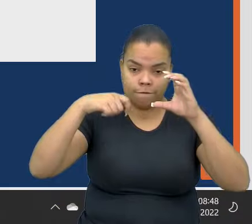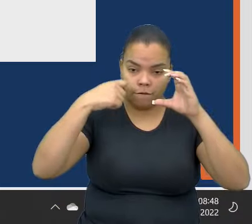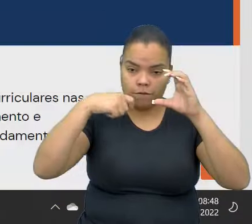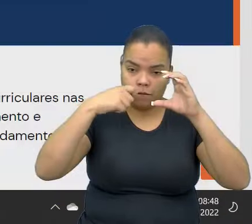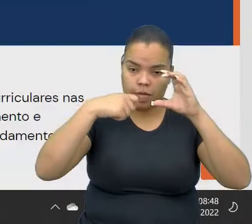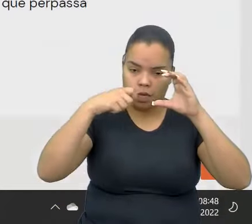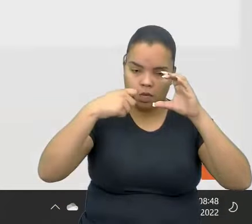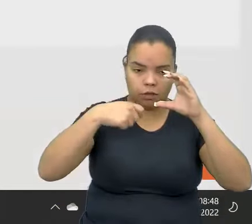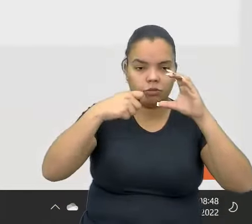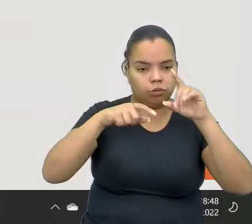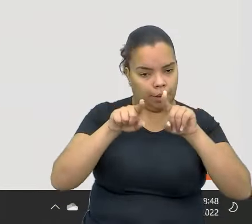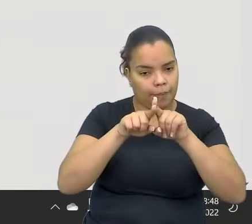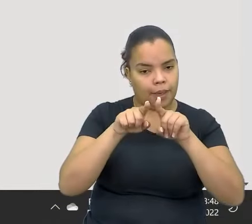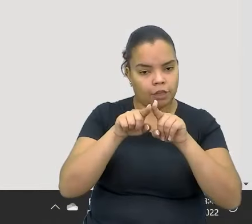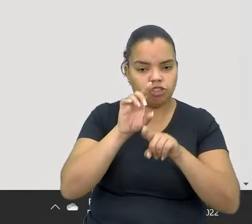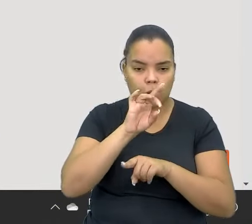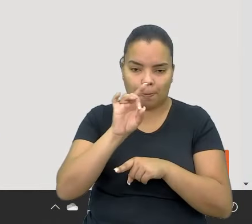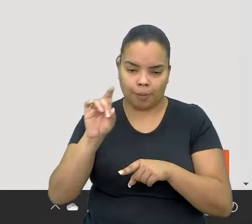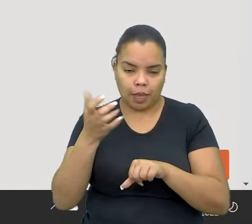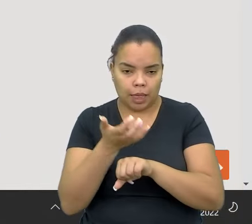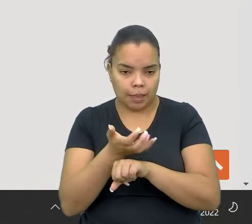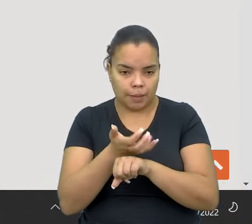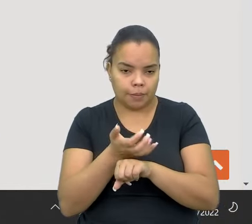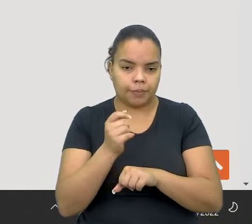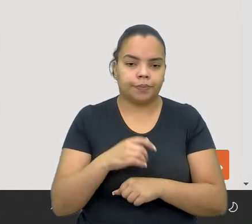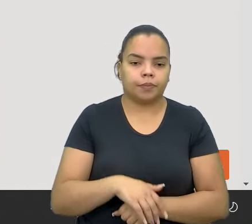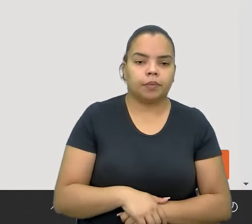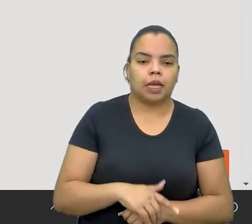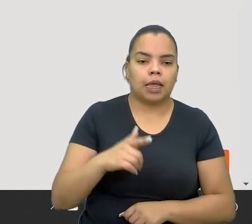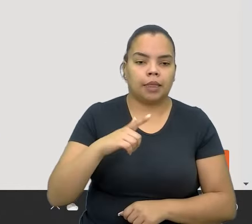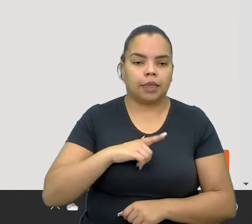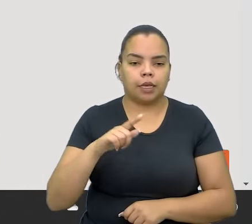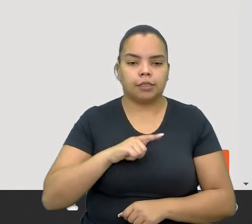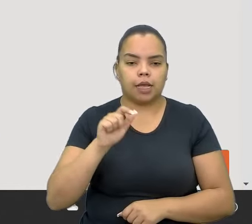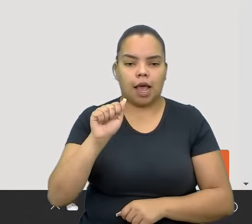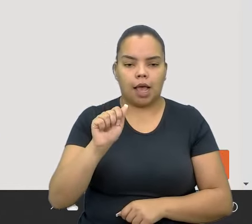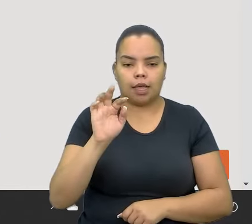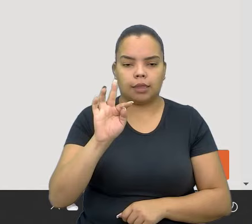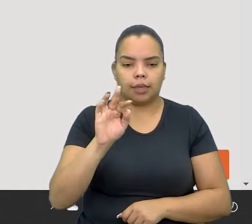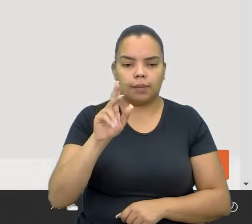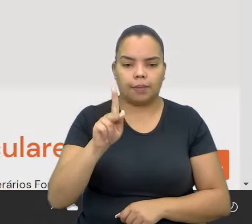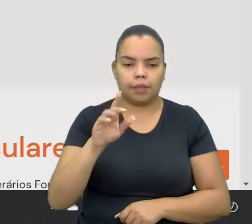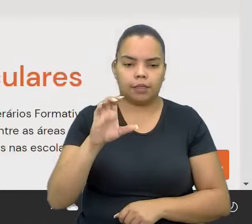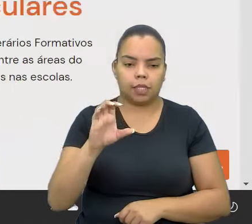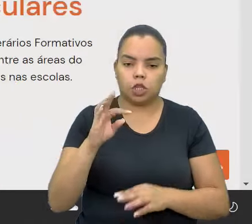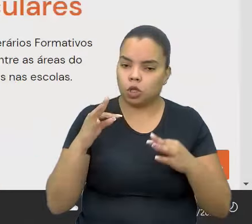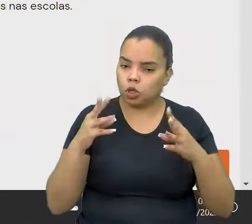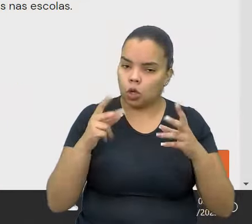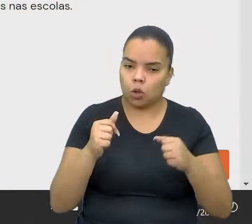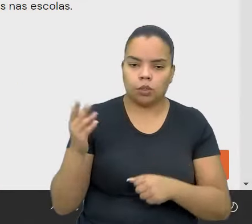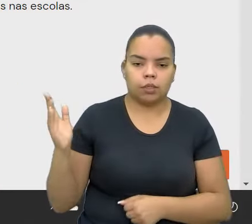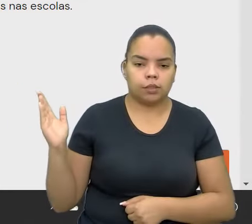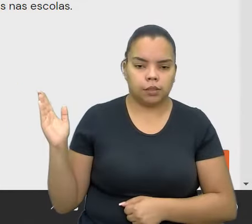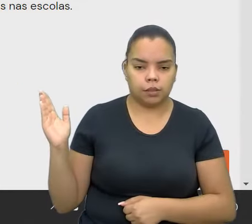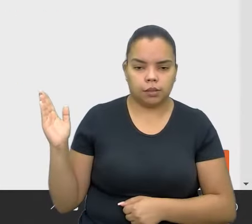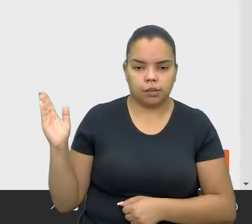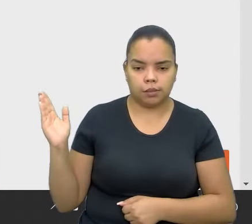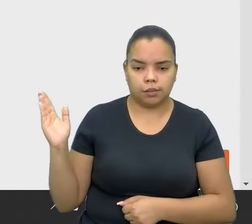introdutórios, né, de cada um dos mapas e tal. Tem as ATPCs, né, então todas que a gente fez está aqui separadas aí